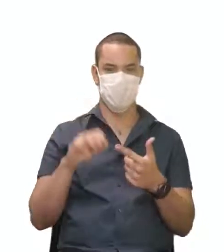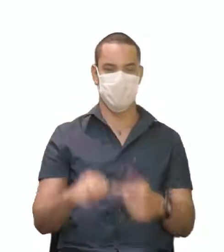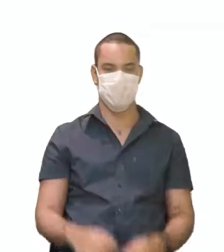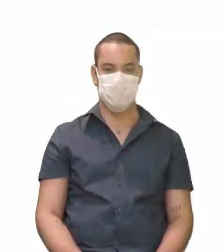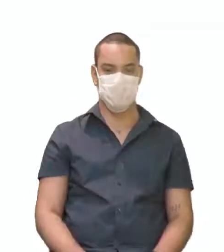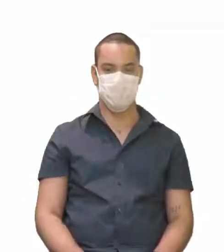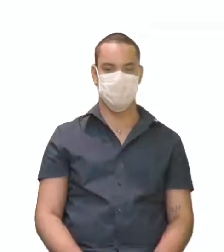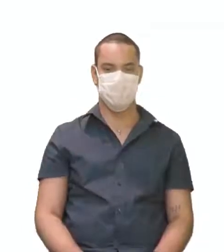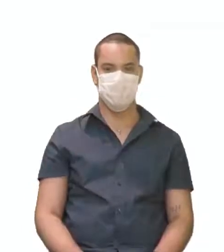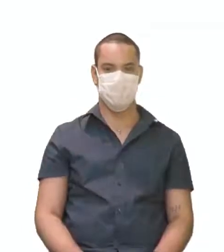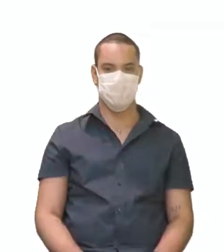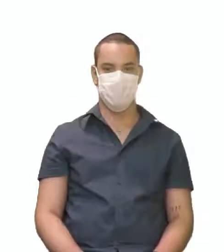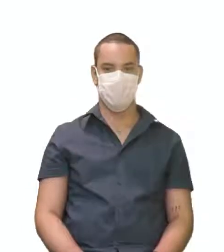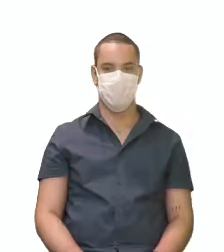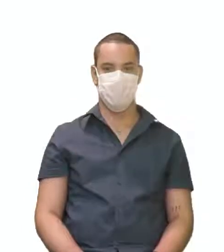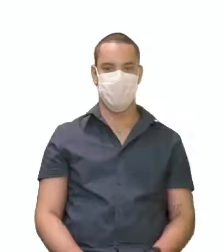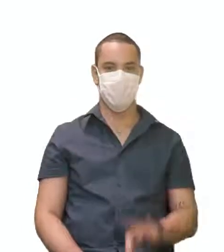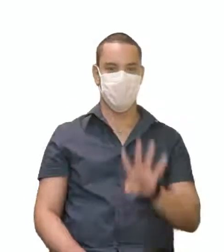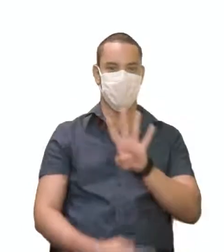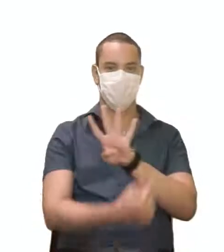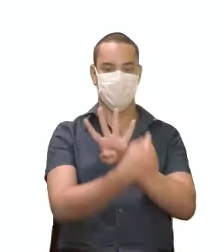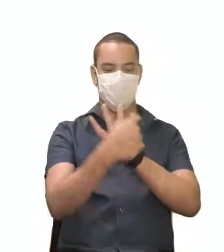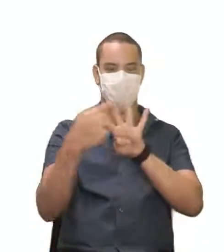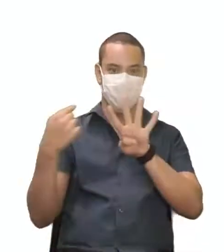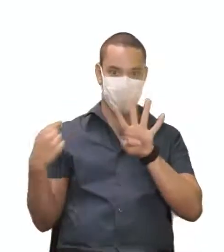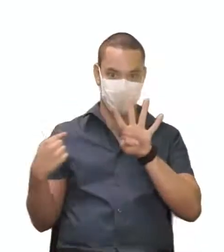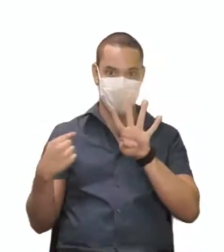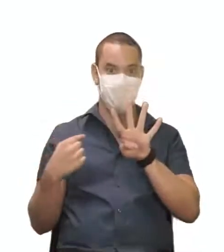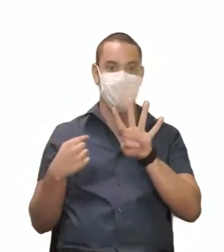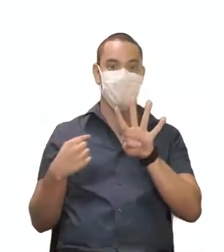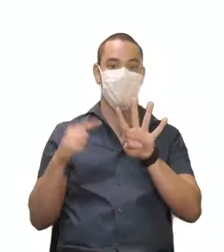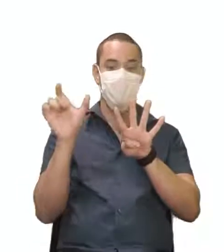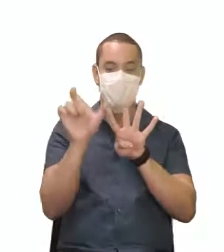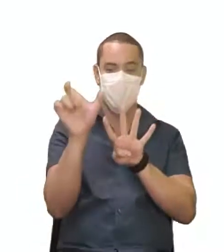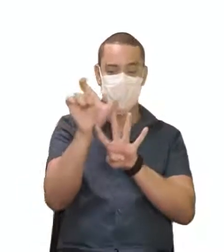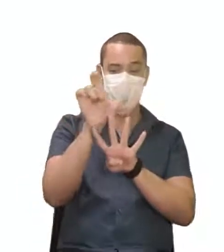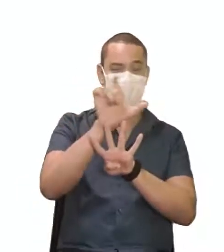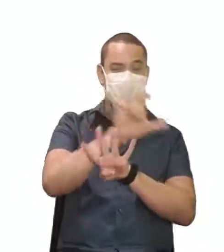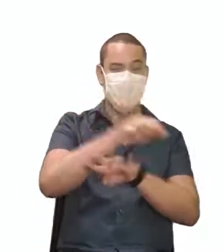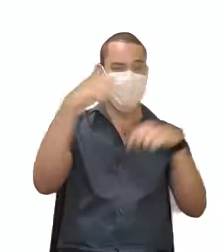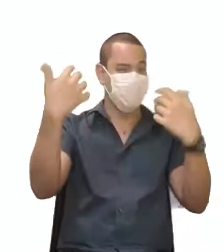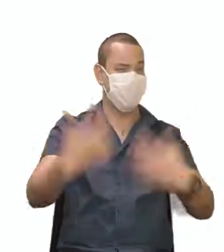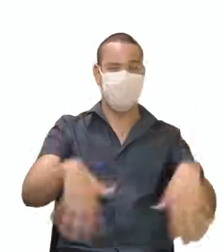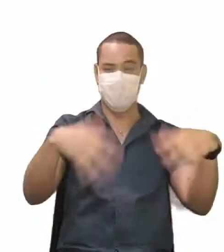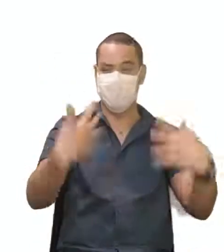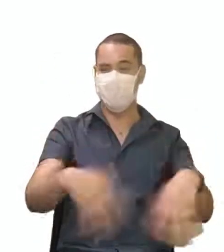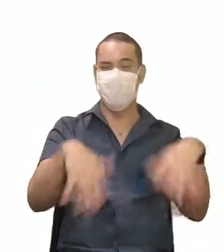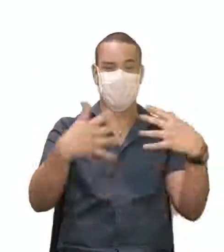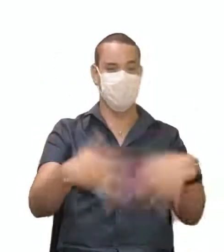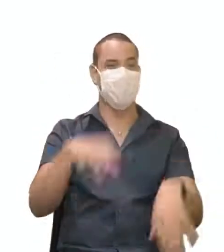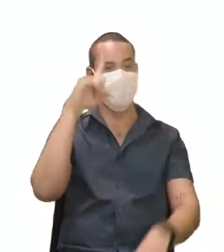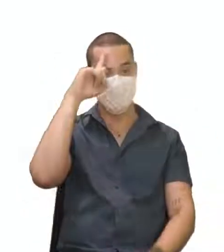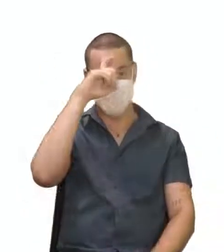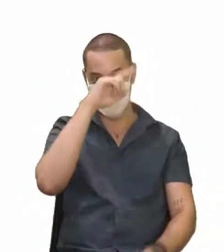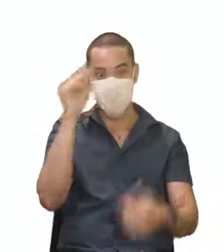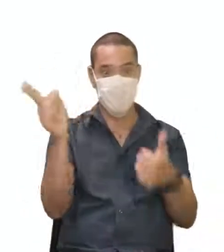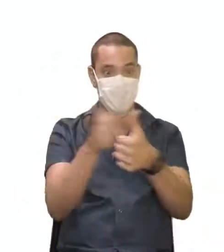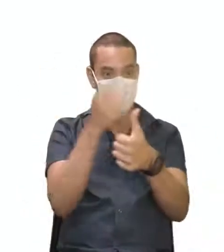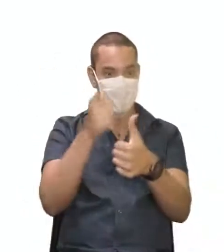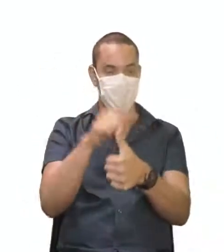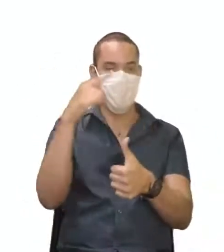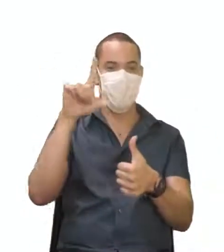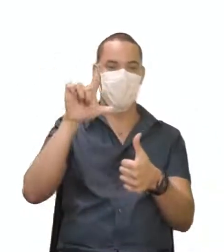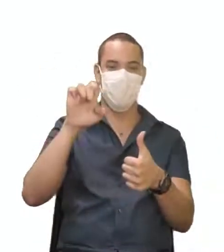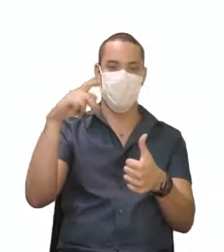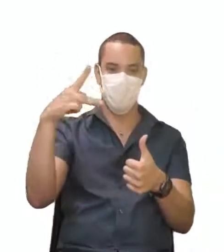paquíteno, diplóteno e diacinese. Professora, pelo amor de Deus, você não falou de nenhuma delas na mitose, porque